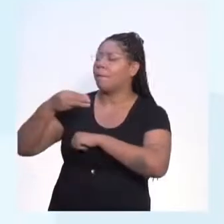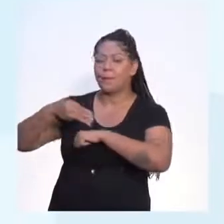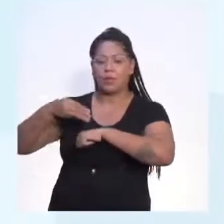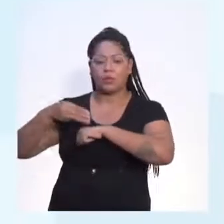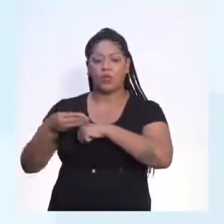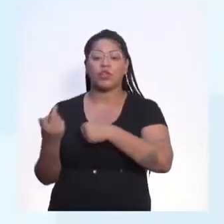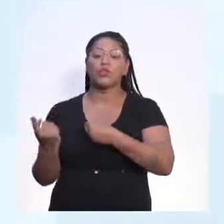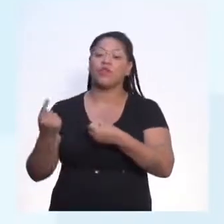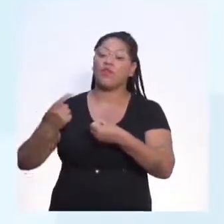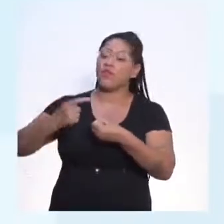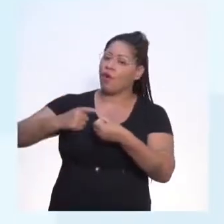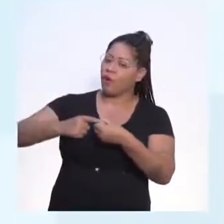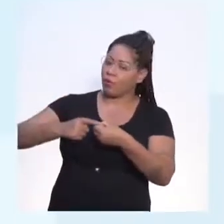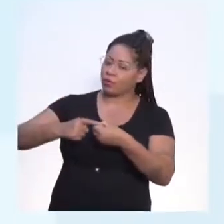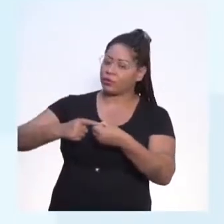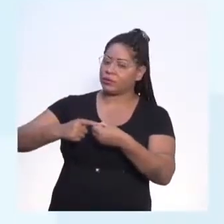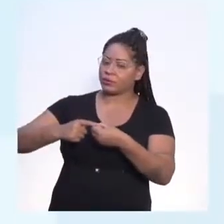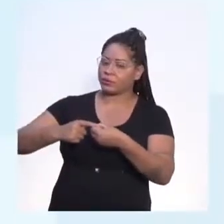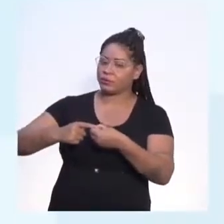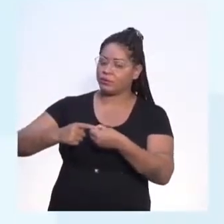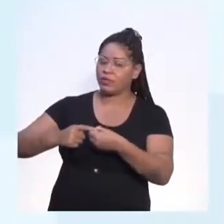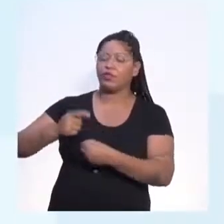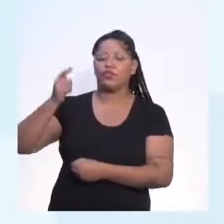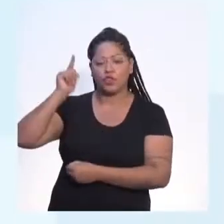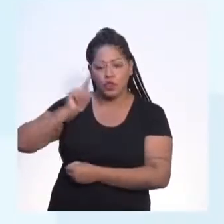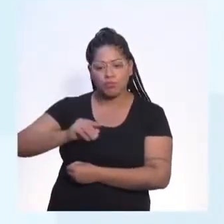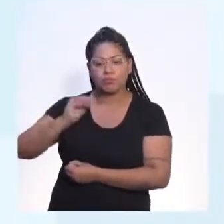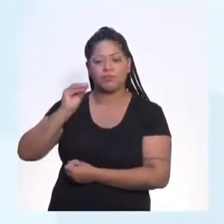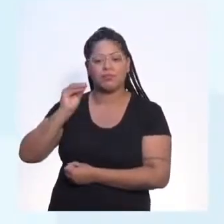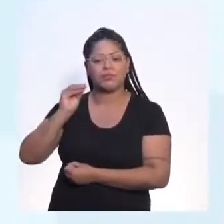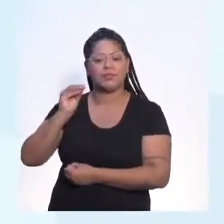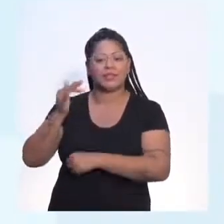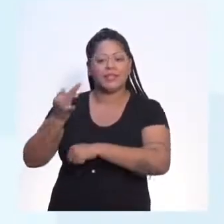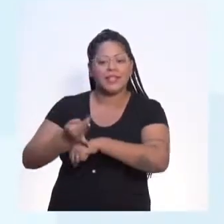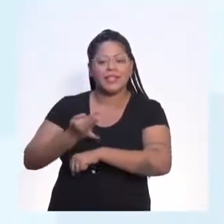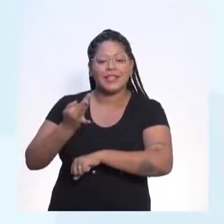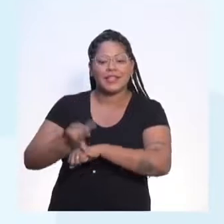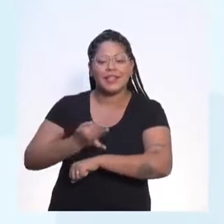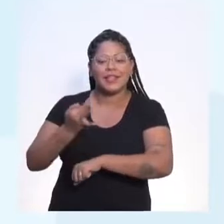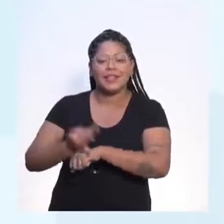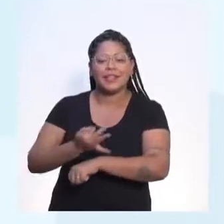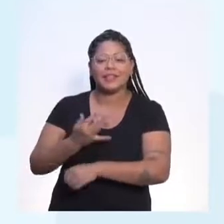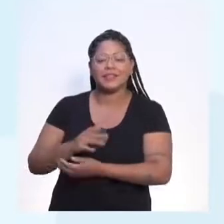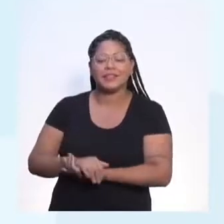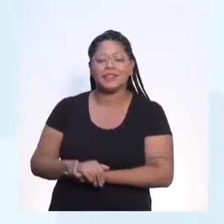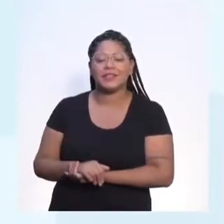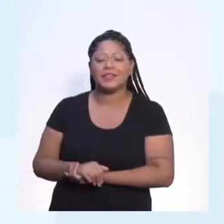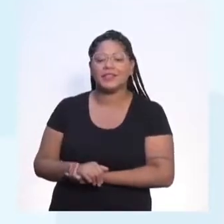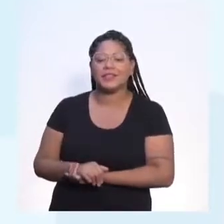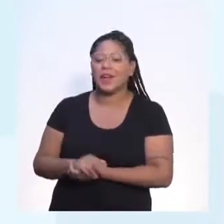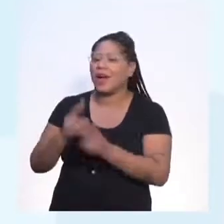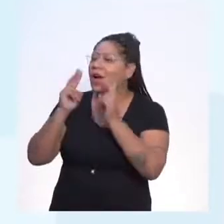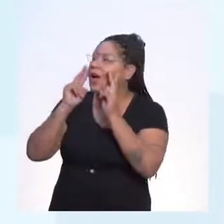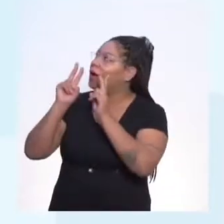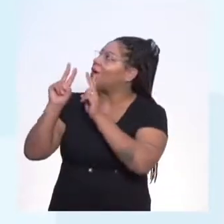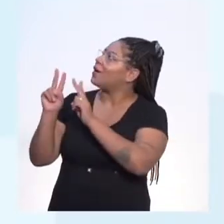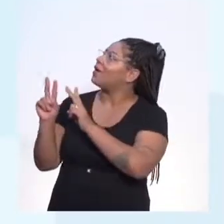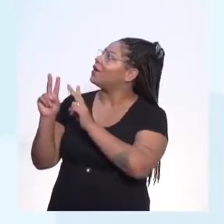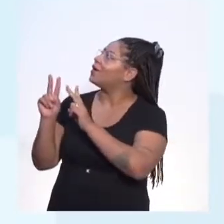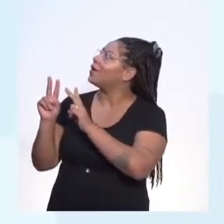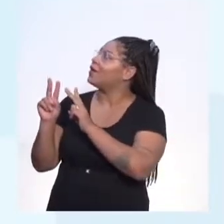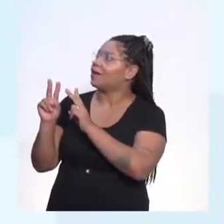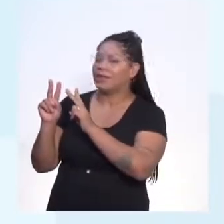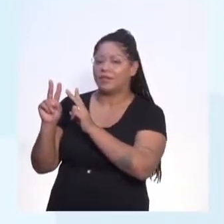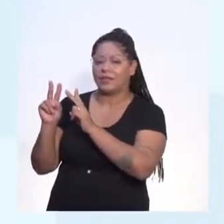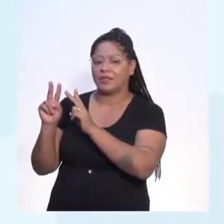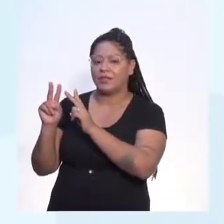na volta, vamos tentar passar a palavra mais uma vez e responder aqui. Vamos ligar os pontos. Esse aqui é fácil, né? Acho que